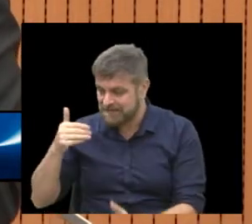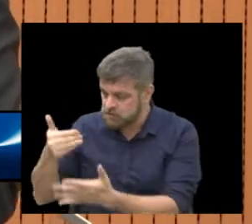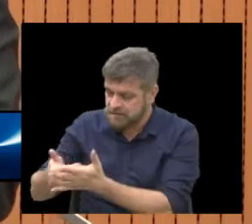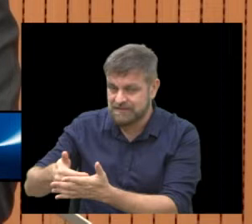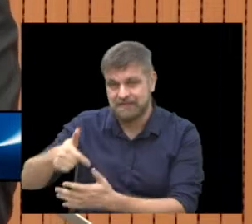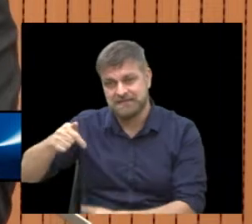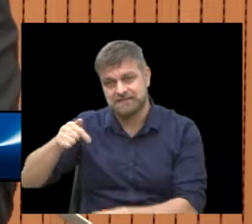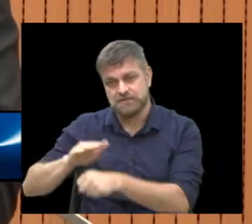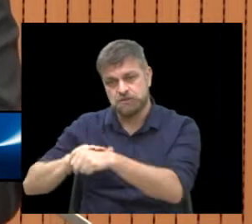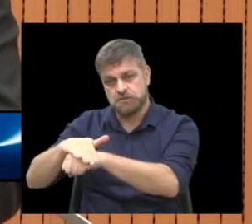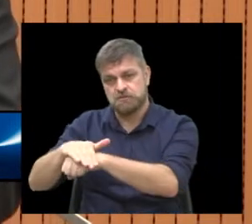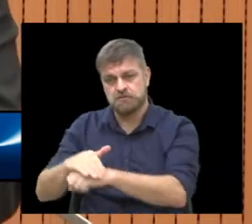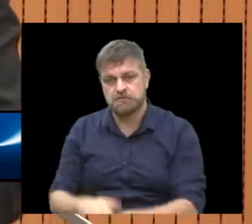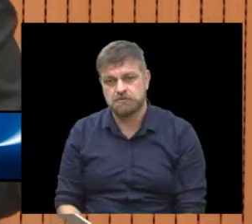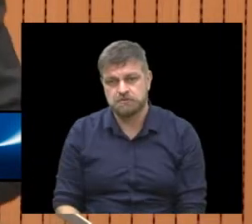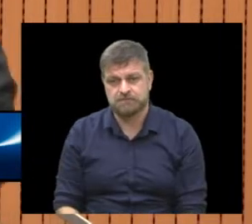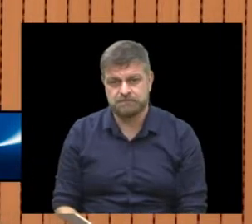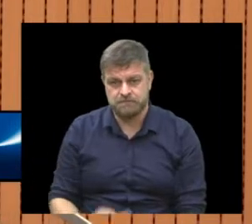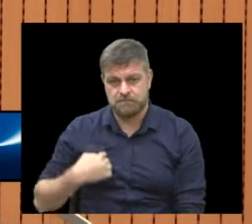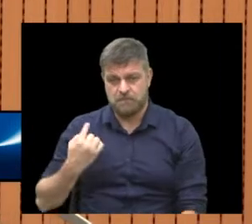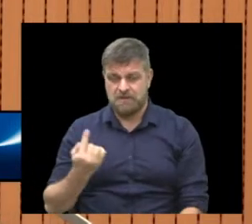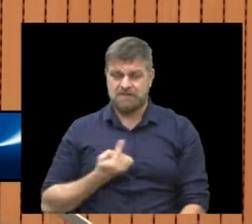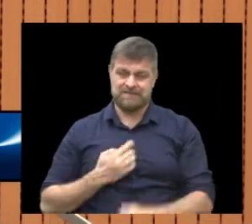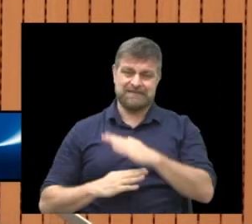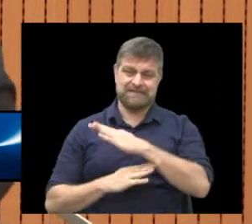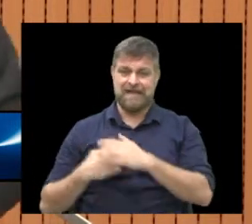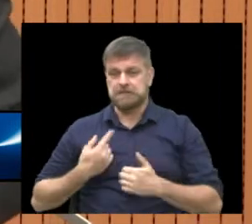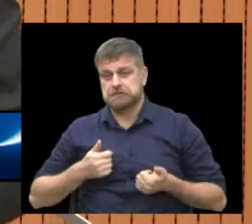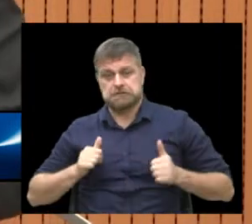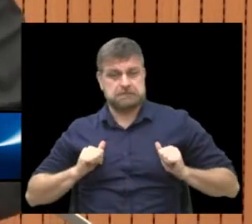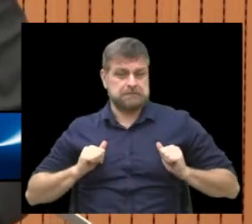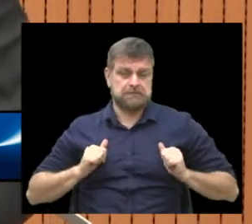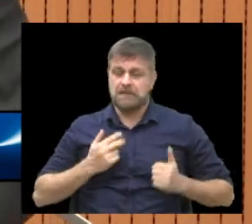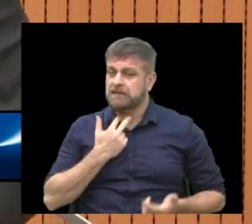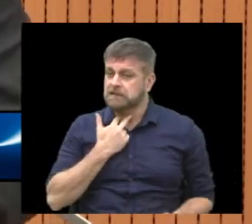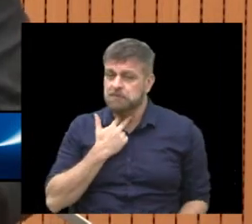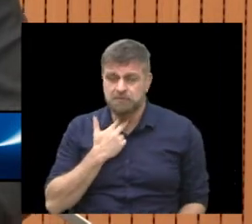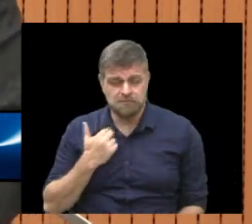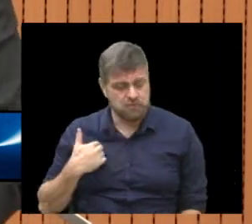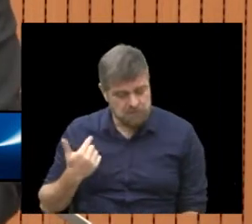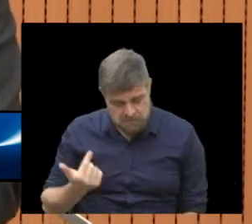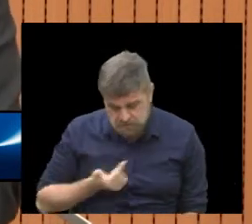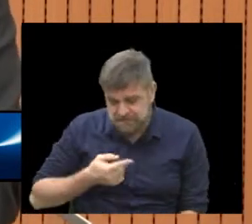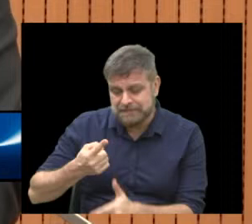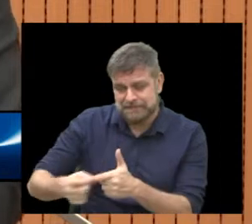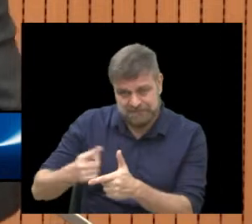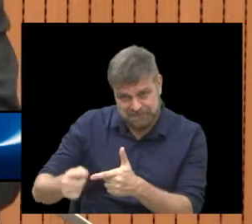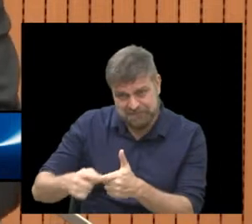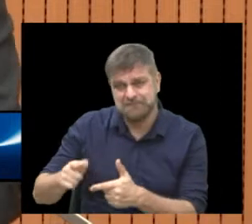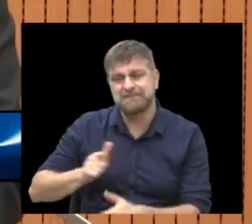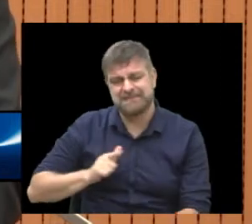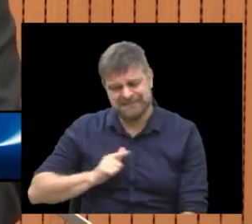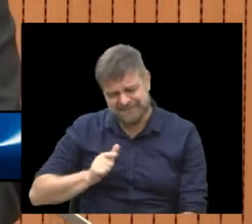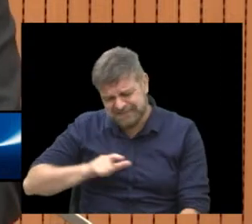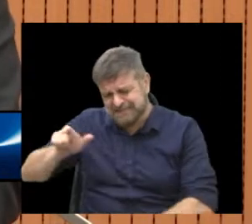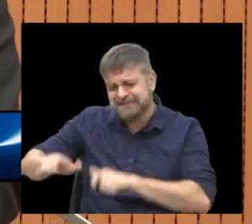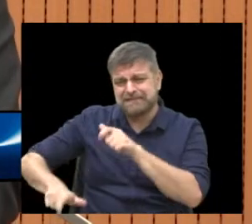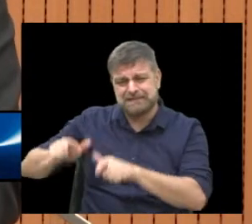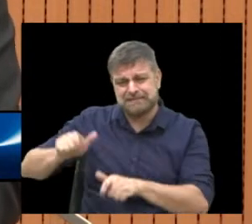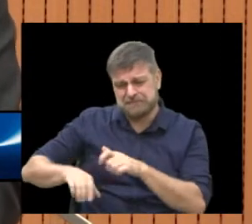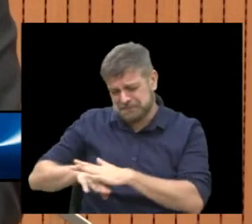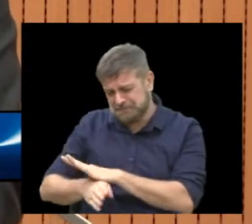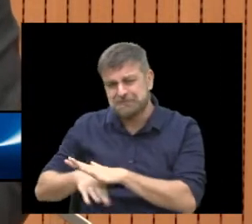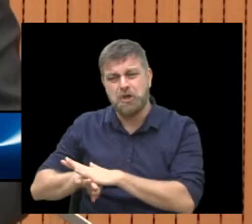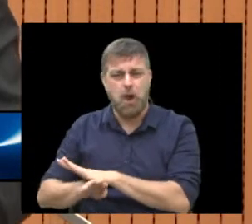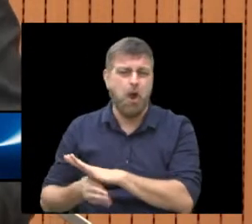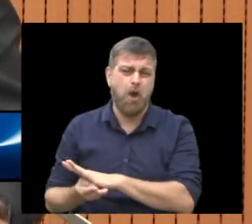horas. Essa casa não pode se furtar desse problema que nós estamos tendo aí com as pessoas no